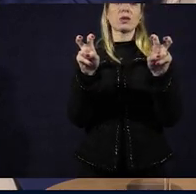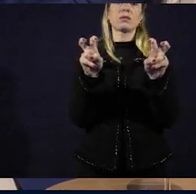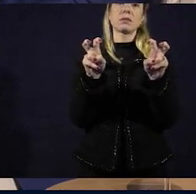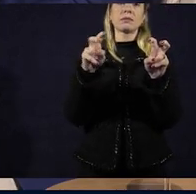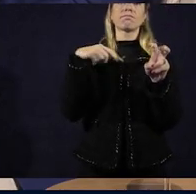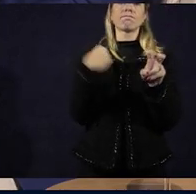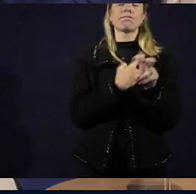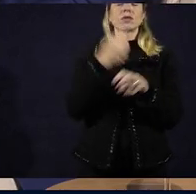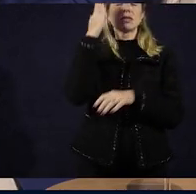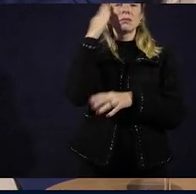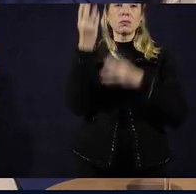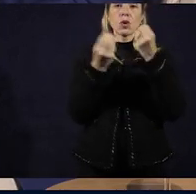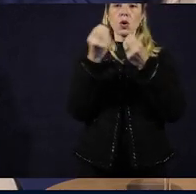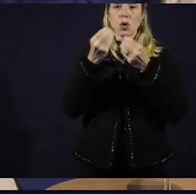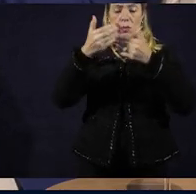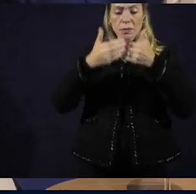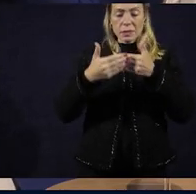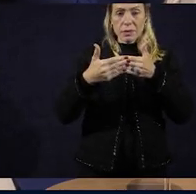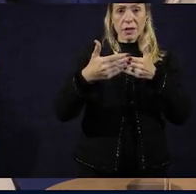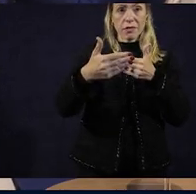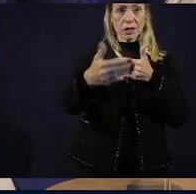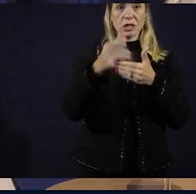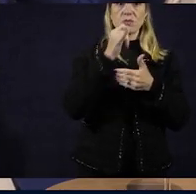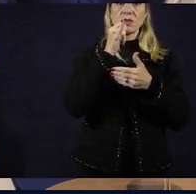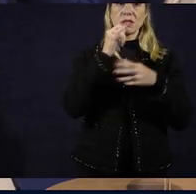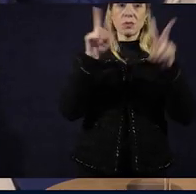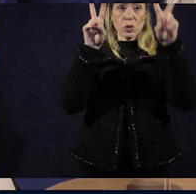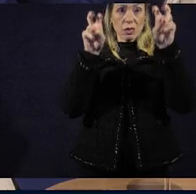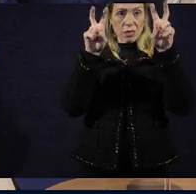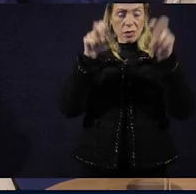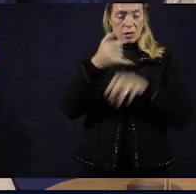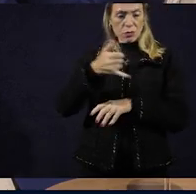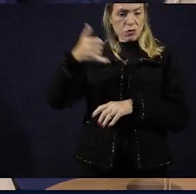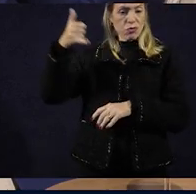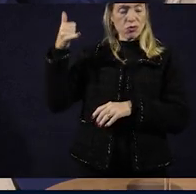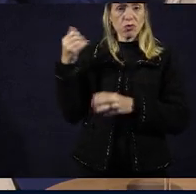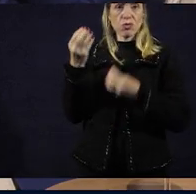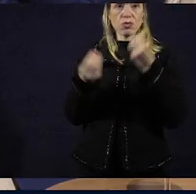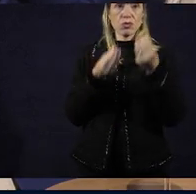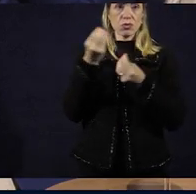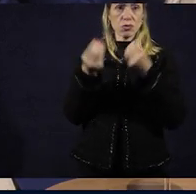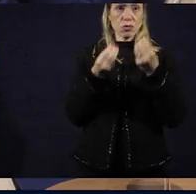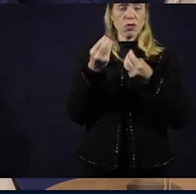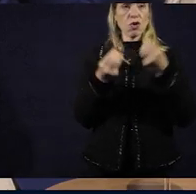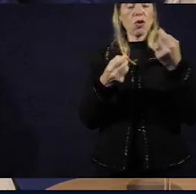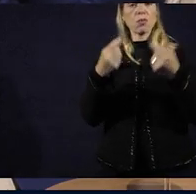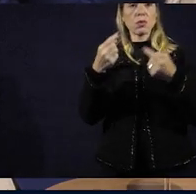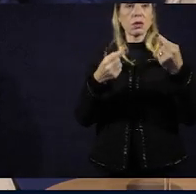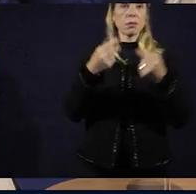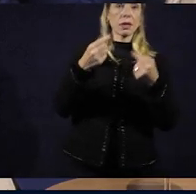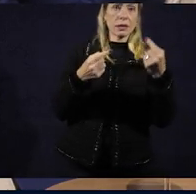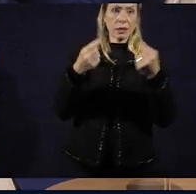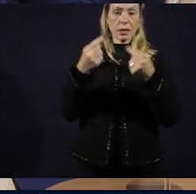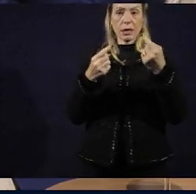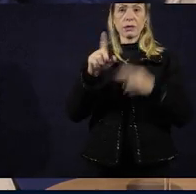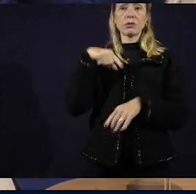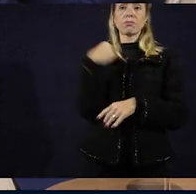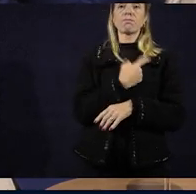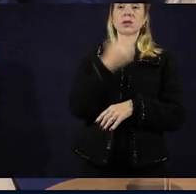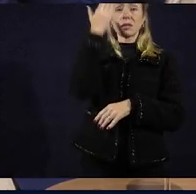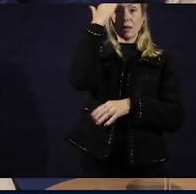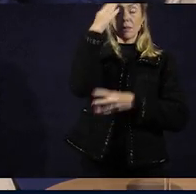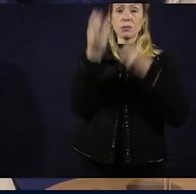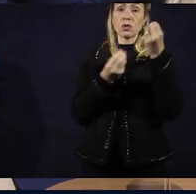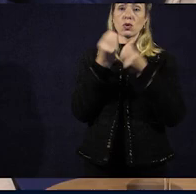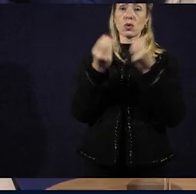aí pensando assim é um pouco mais à frente né dado que o tema do jerusalto eles estão aí todo mundo tá debatendo Mas será que depois a gente tá falando